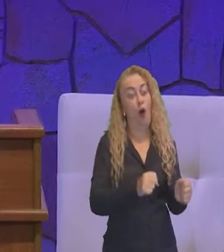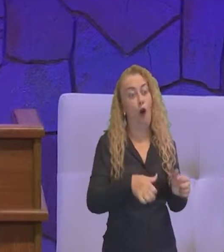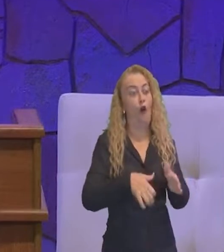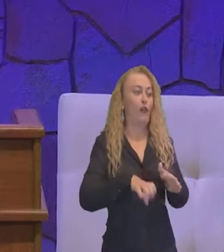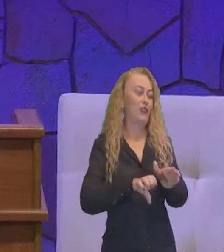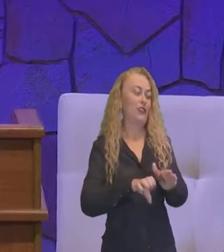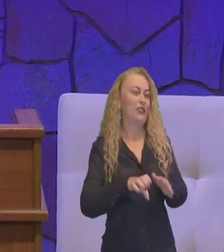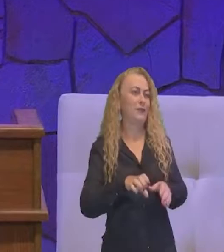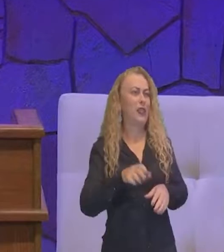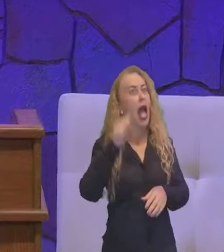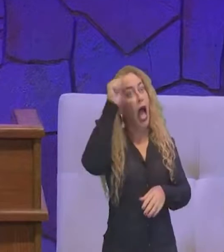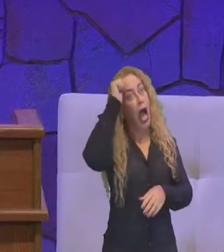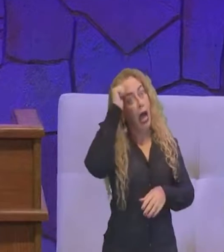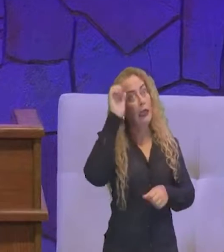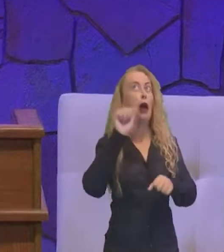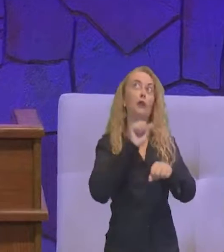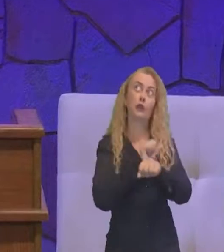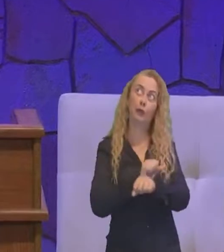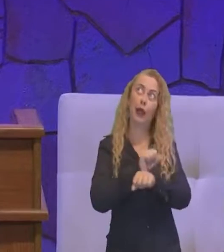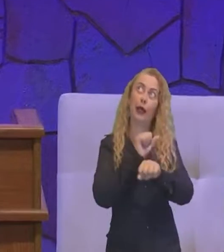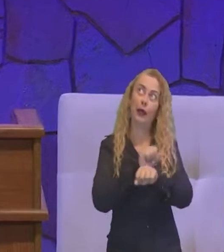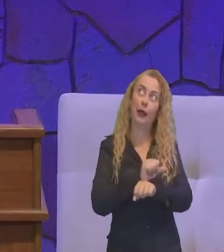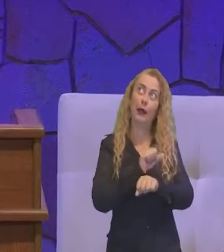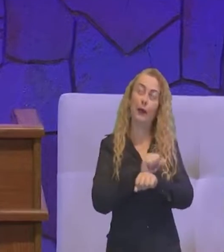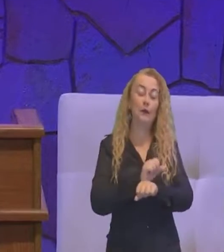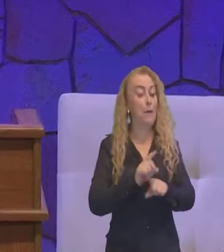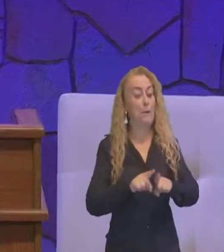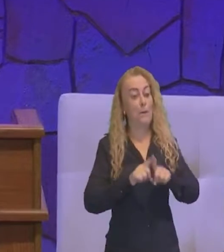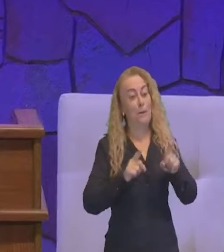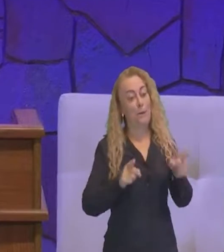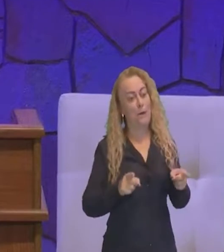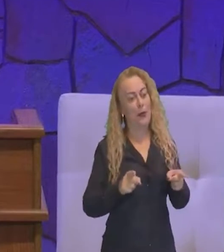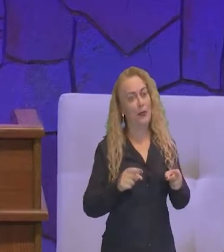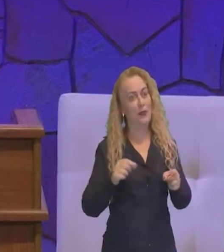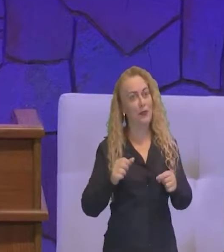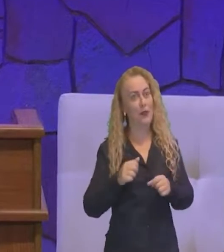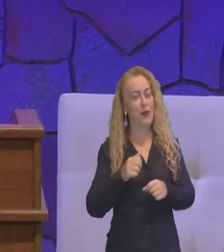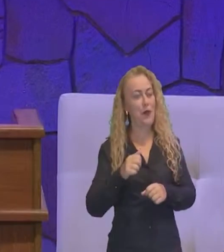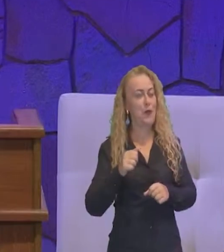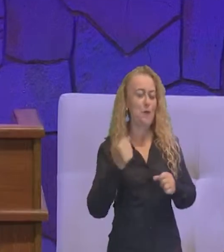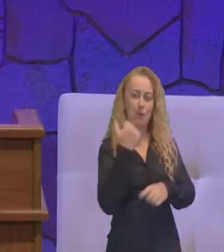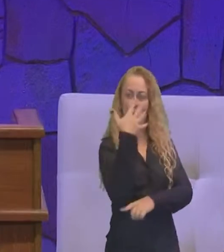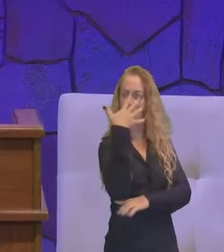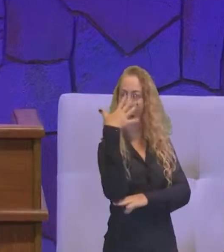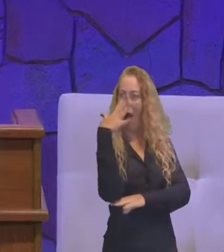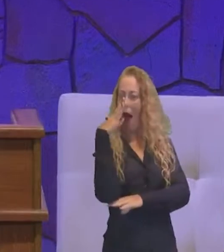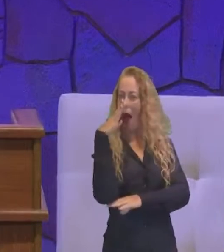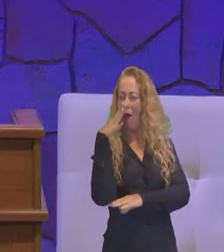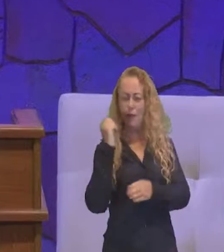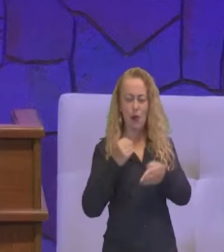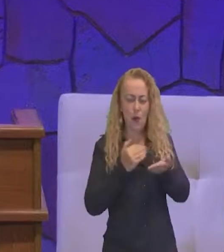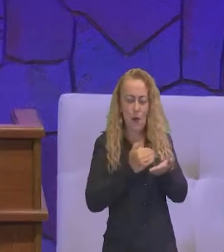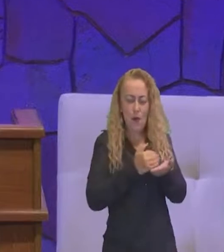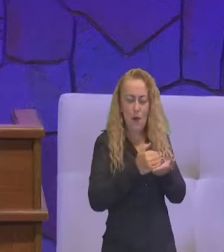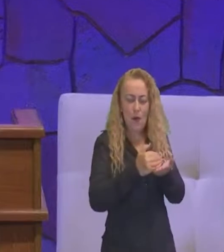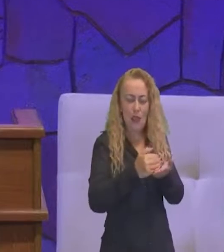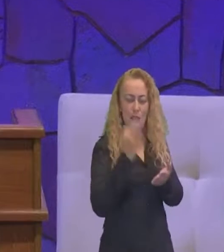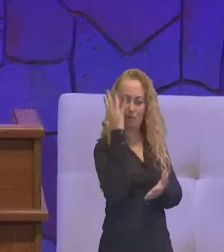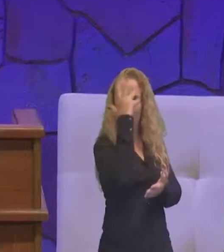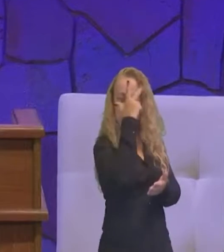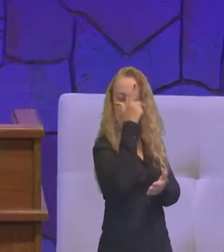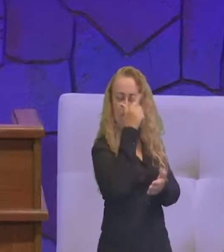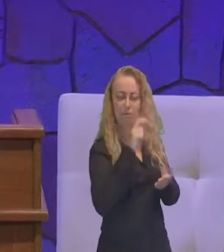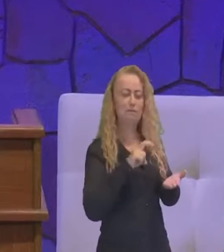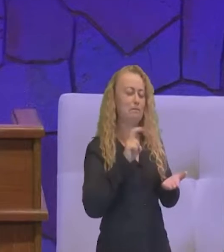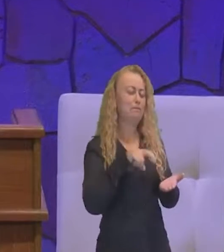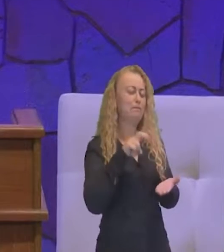Adão esperando por ela. E de repente lá de trás de uma moita linda, surge então a sua bela